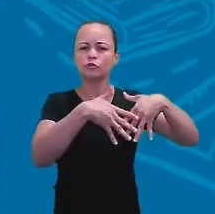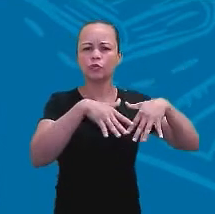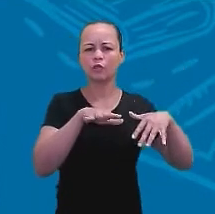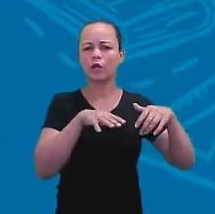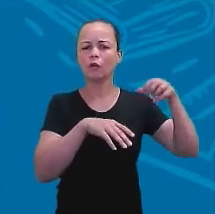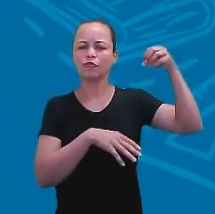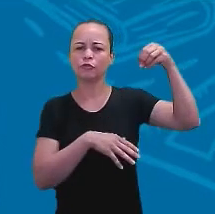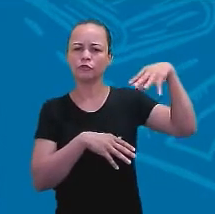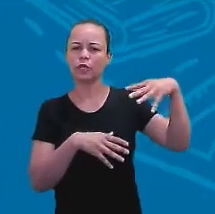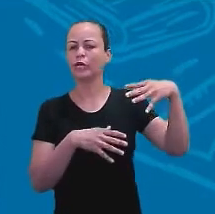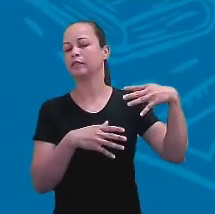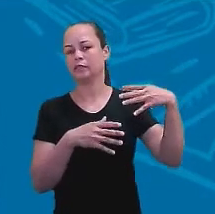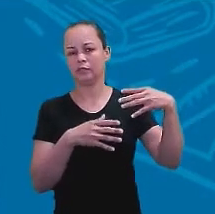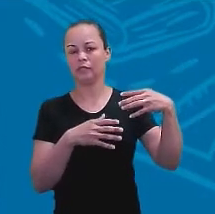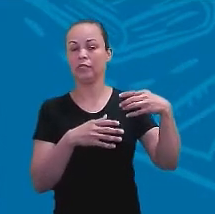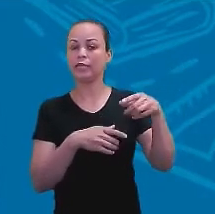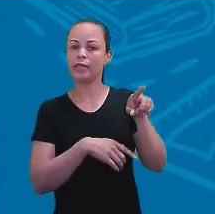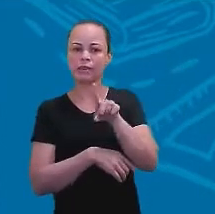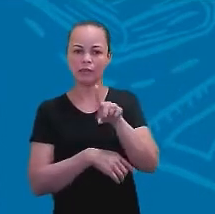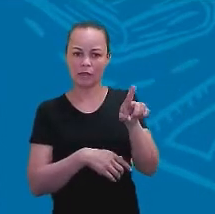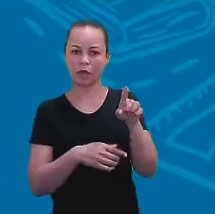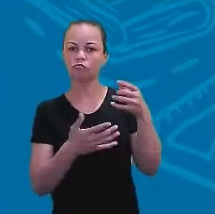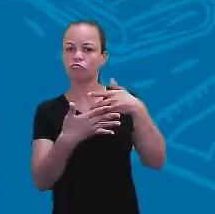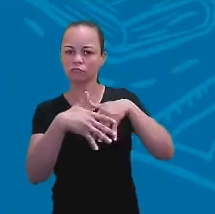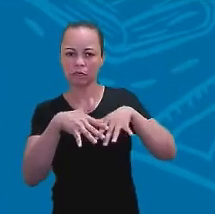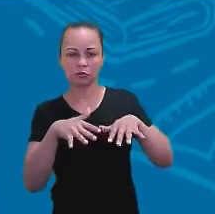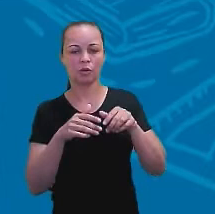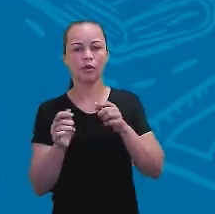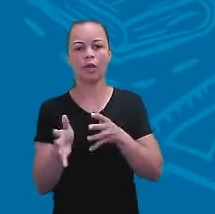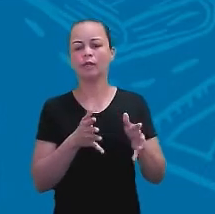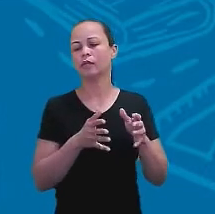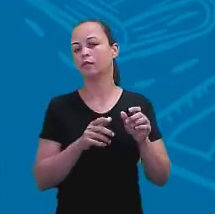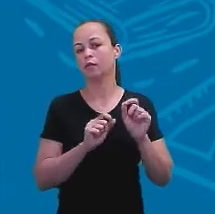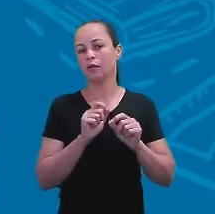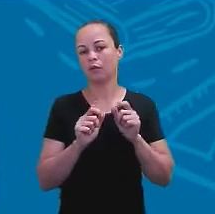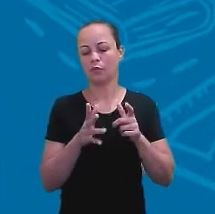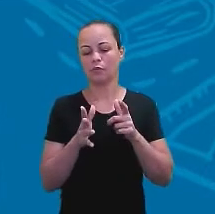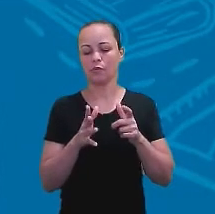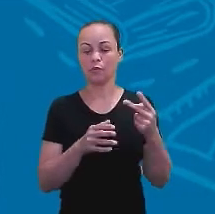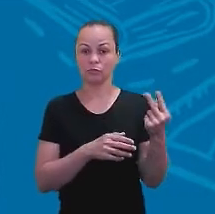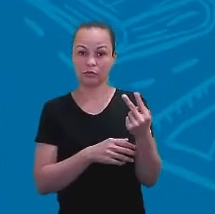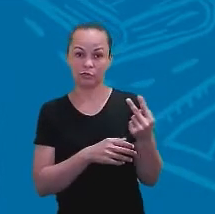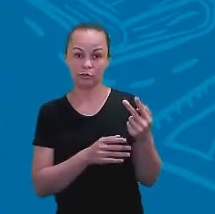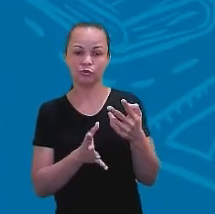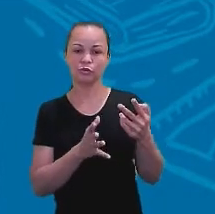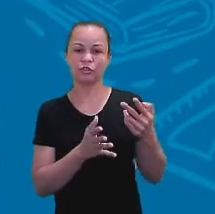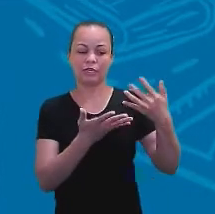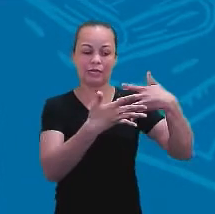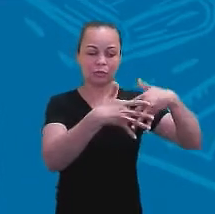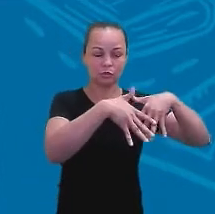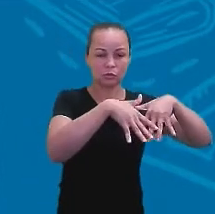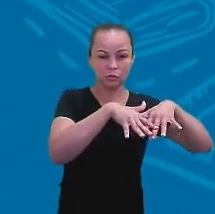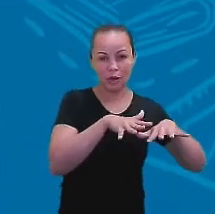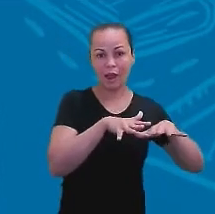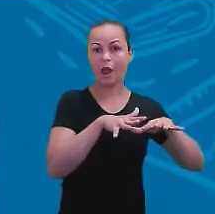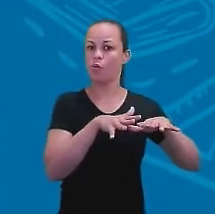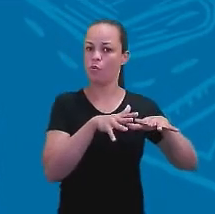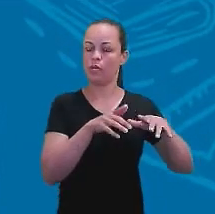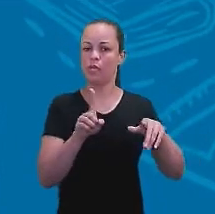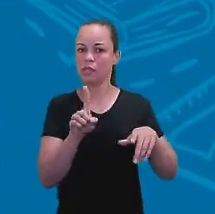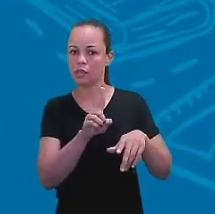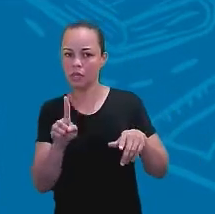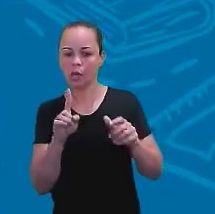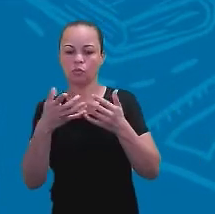e artificial, tá certo? Portanto, as fontes naturais e artificiais de luz, tá certo? Esse será o